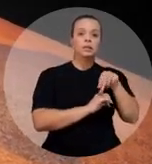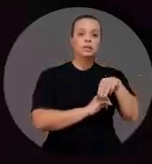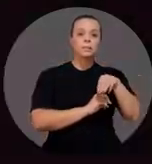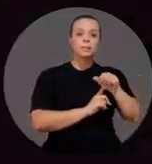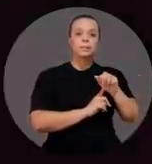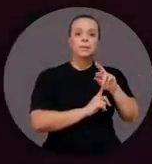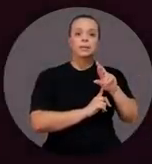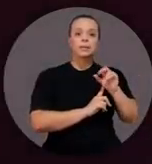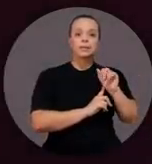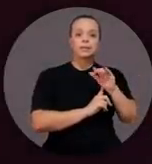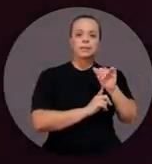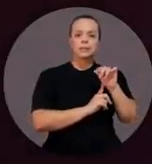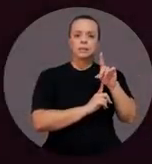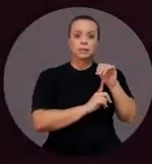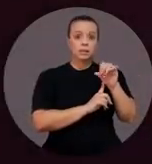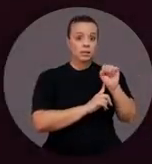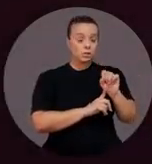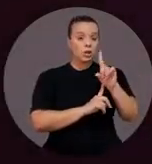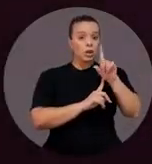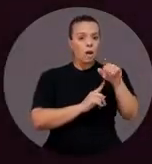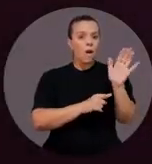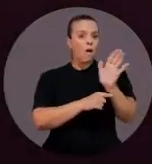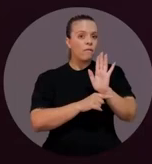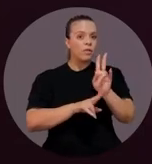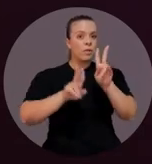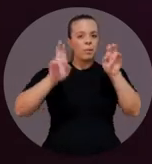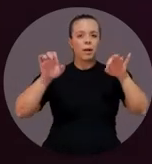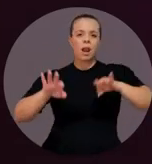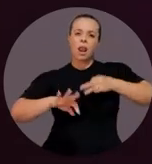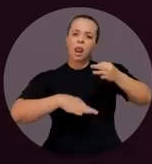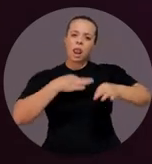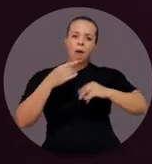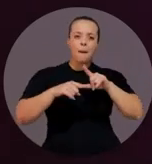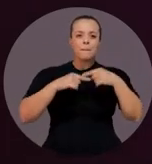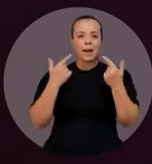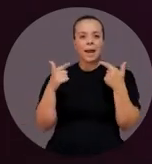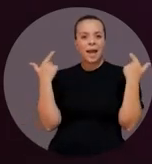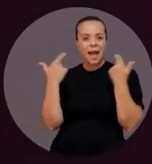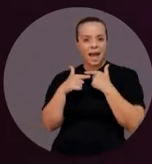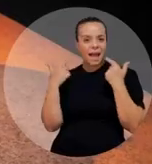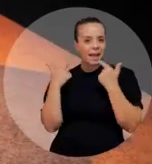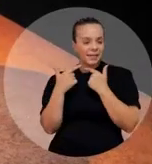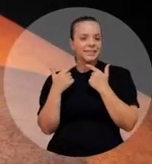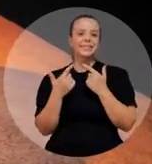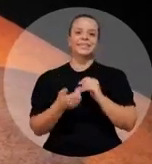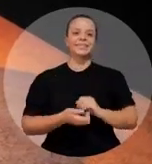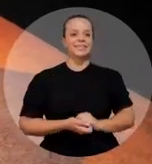filme e que é um filme de fetiche e comédia. Sim. E aí?